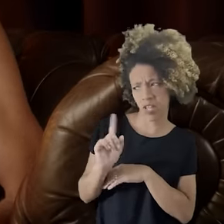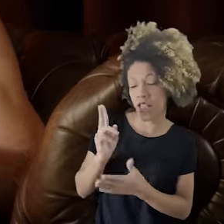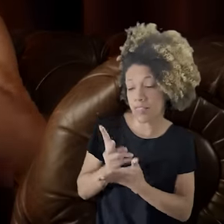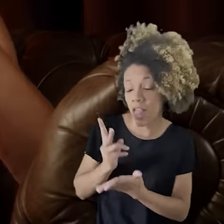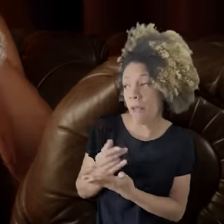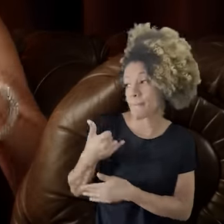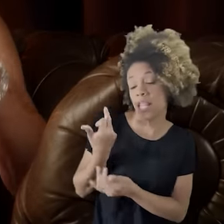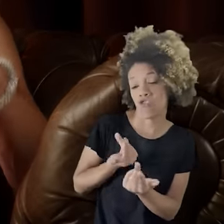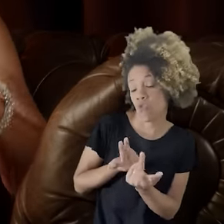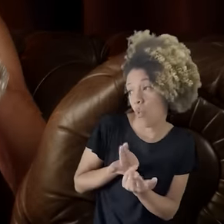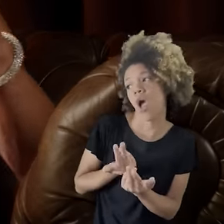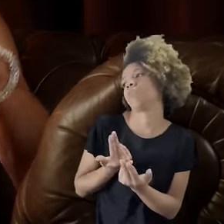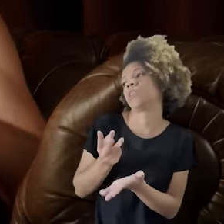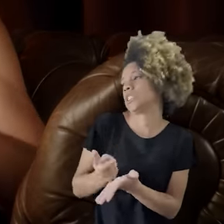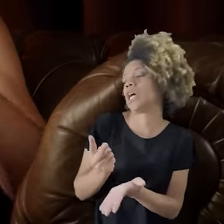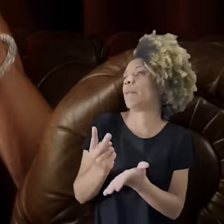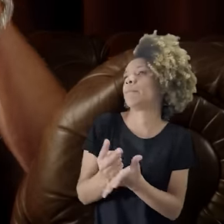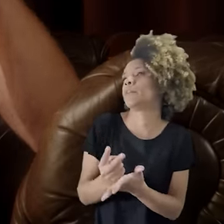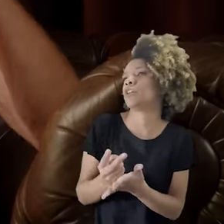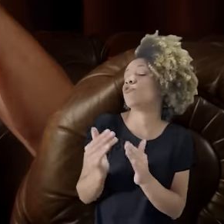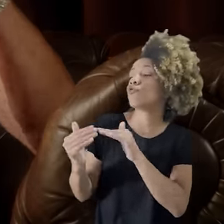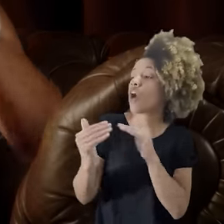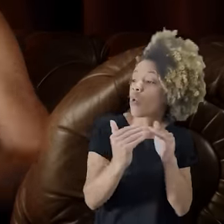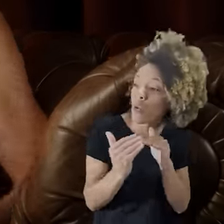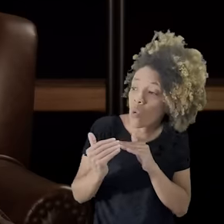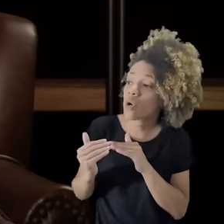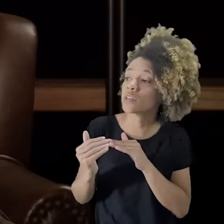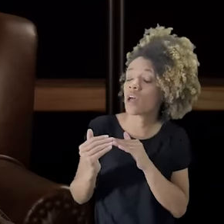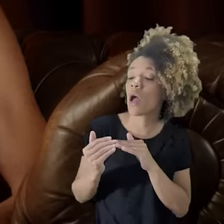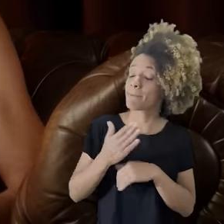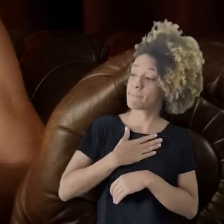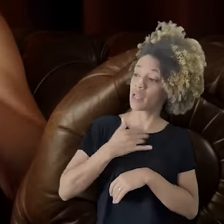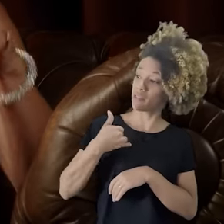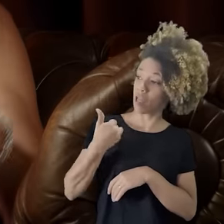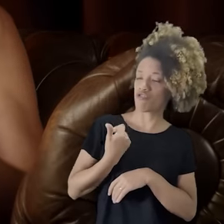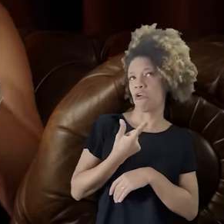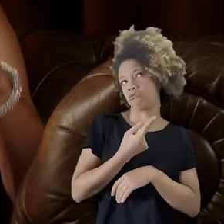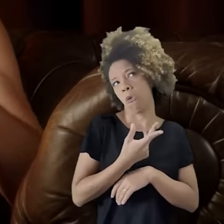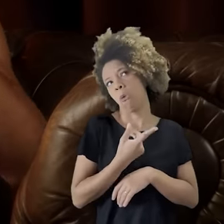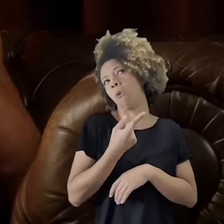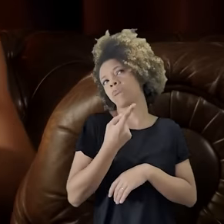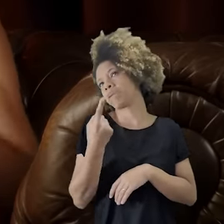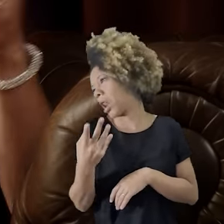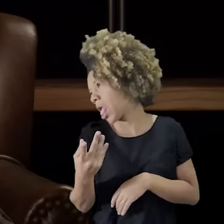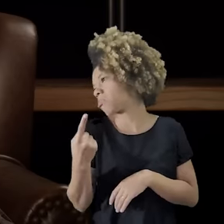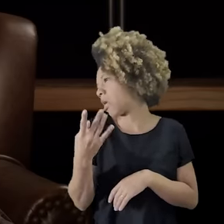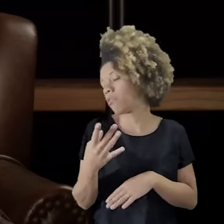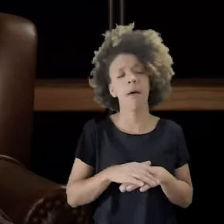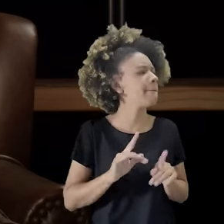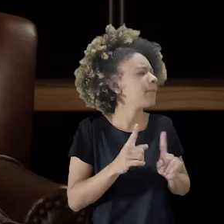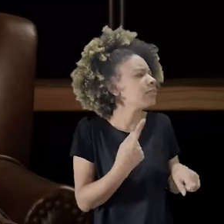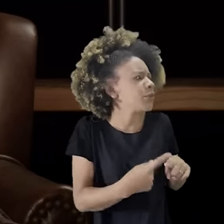sempre foi o meu mundo sempre foi assim de acordo com a minha idade 12 anos 12 anos 14 anos